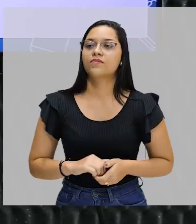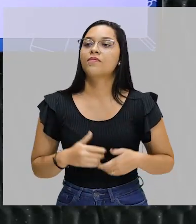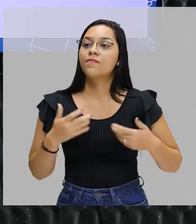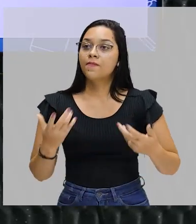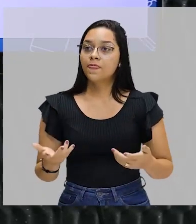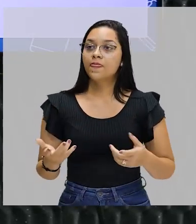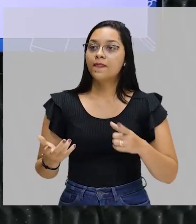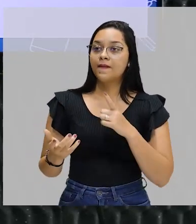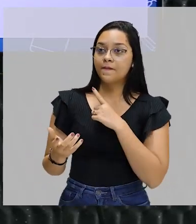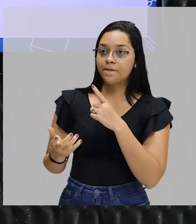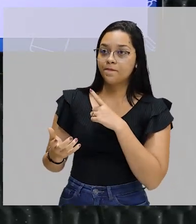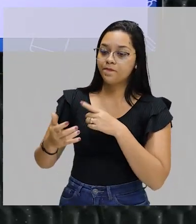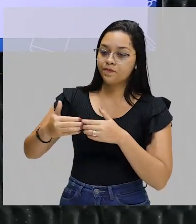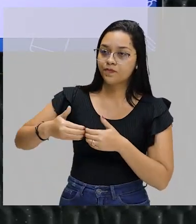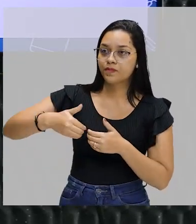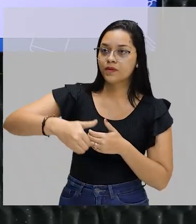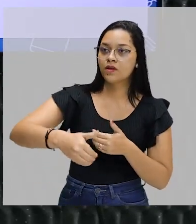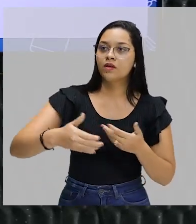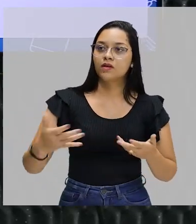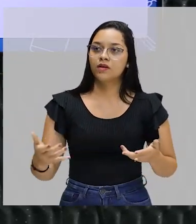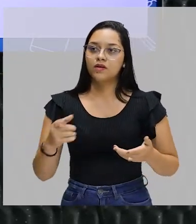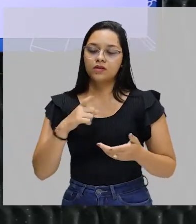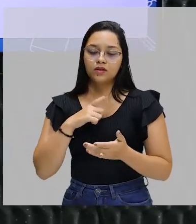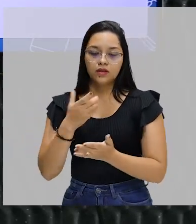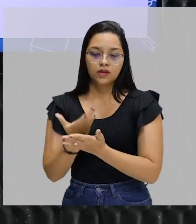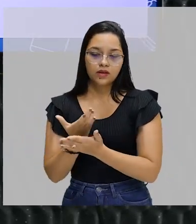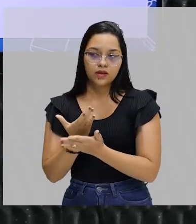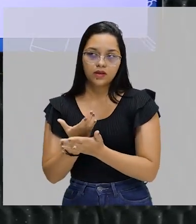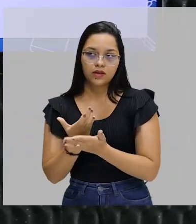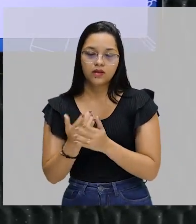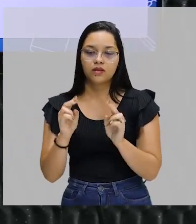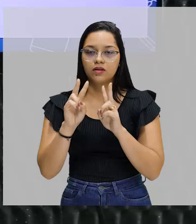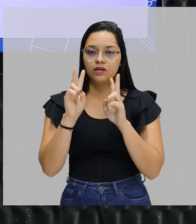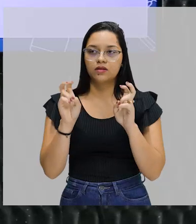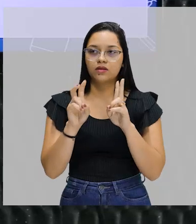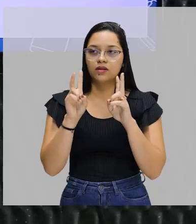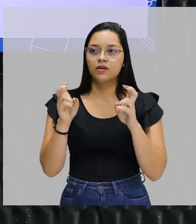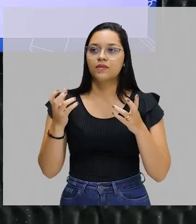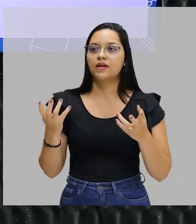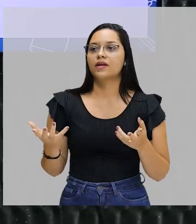Então, isso aqui é mais uma continuação, mais uma aula sobre